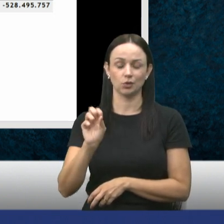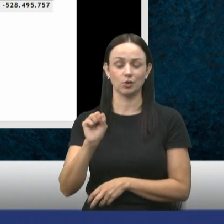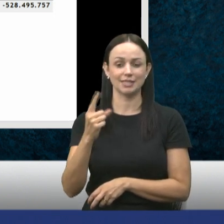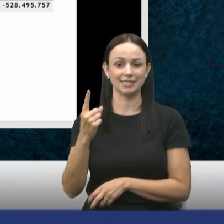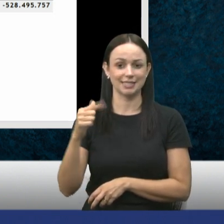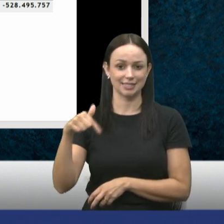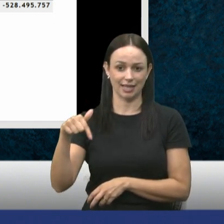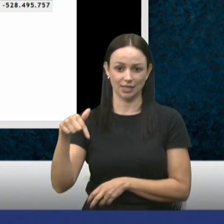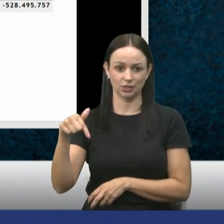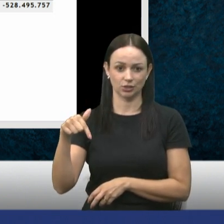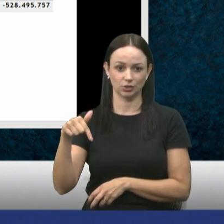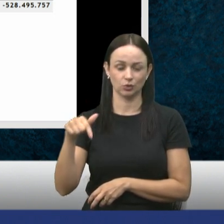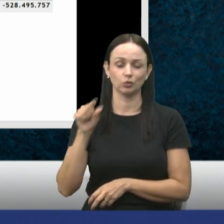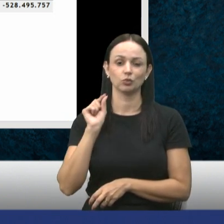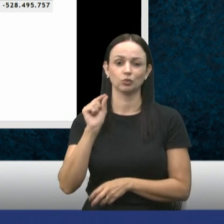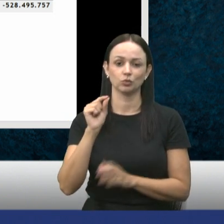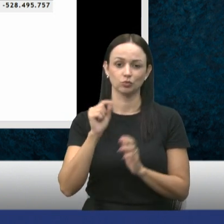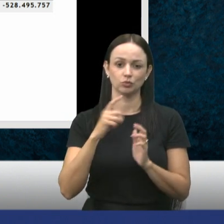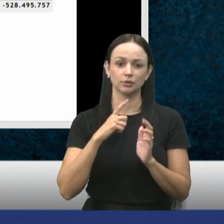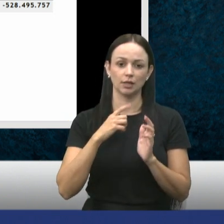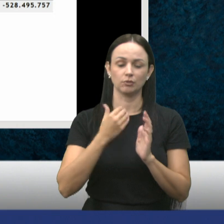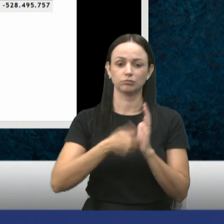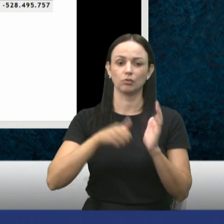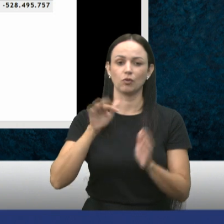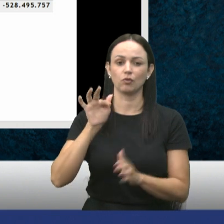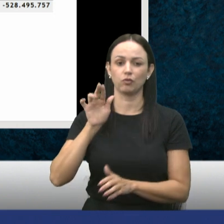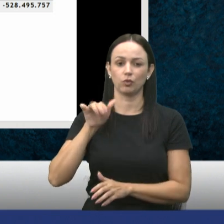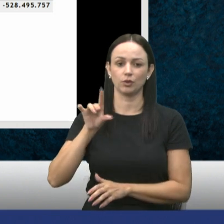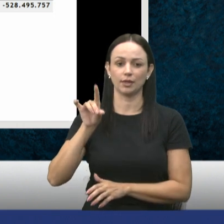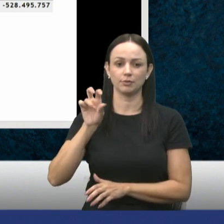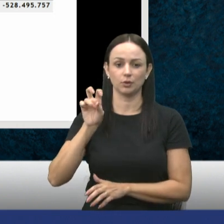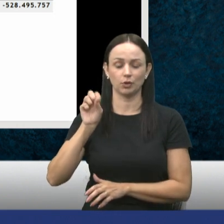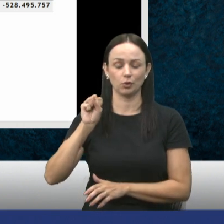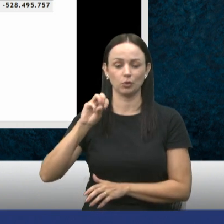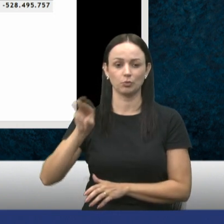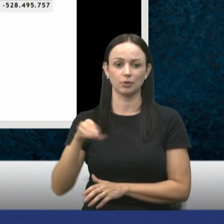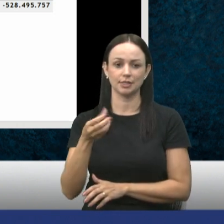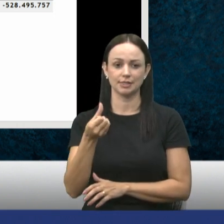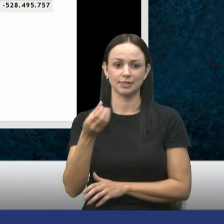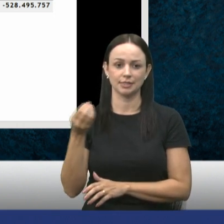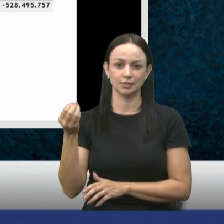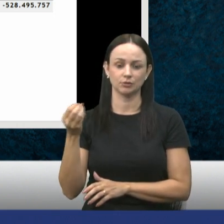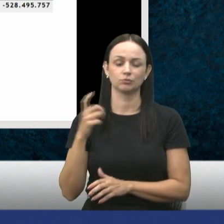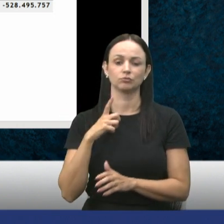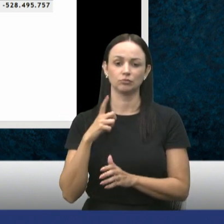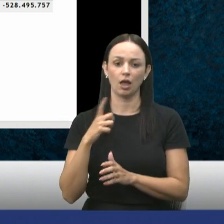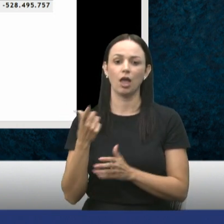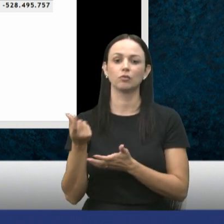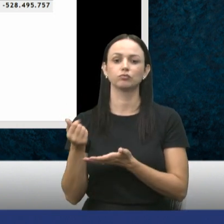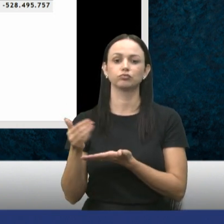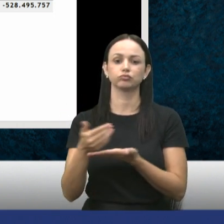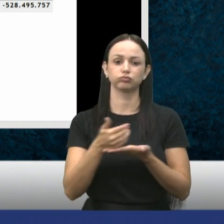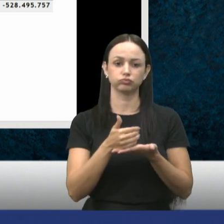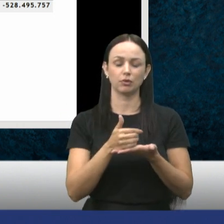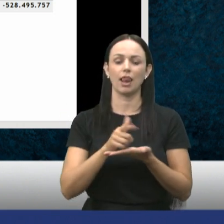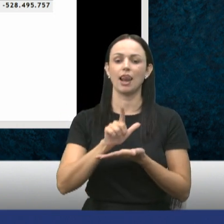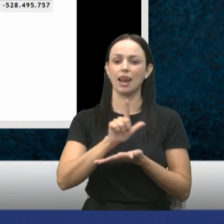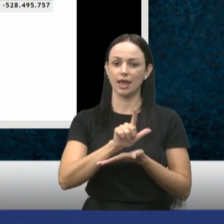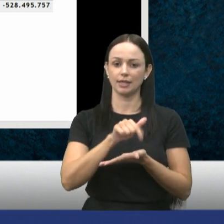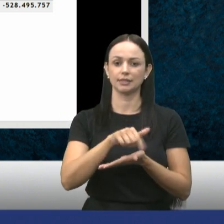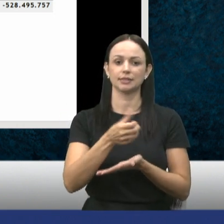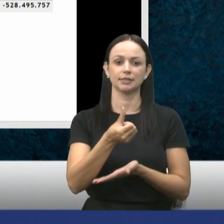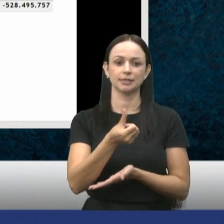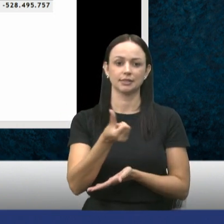823.675.817, com a dedução do Fundeb de 58.600.000, fica uma receita líquida de